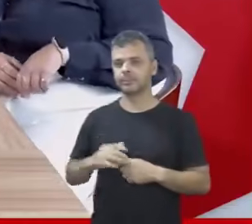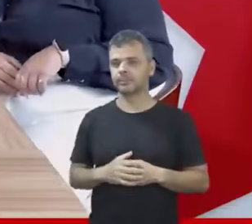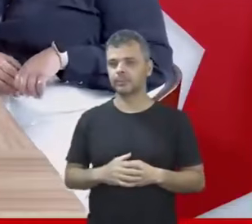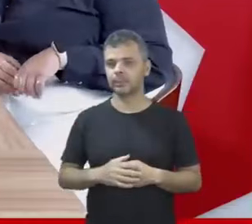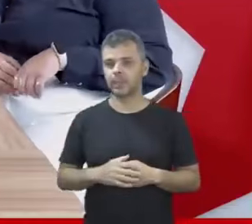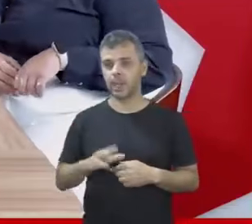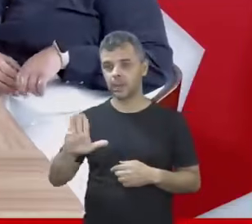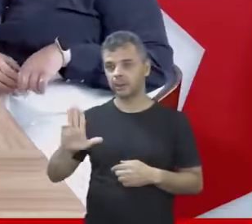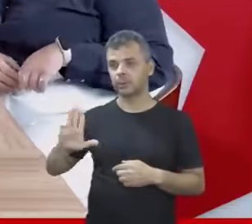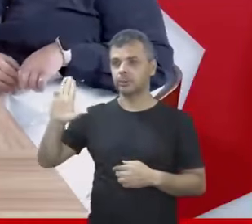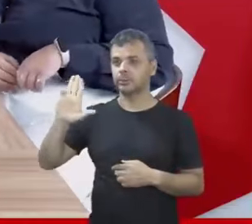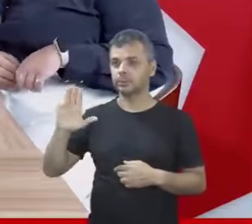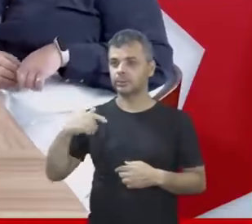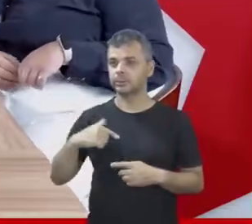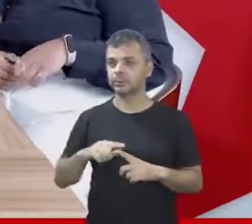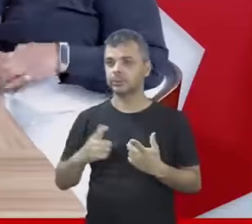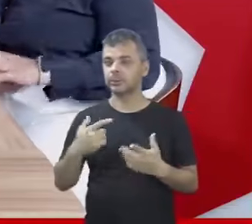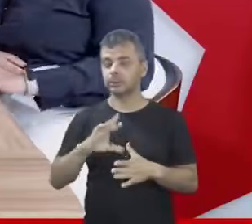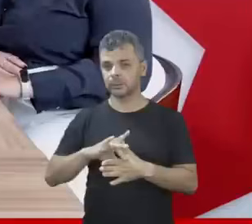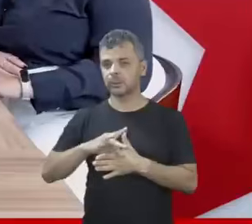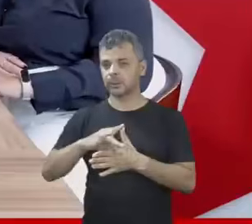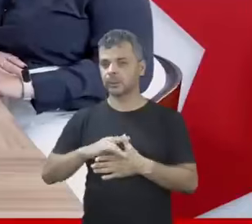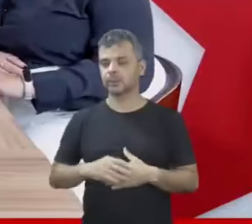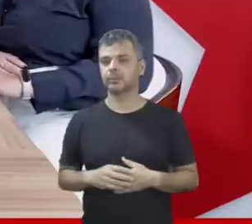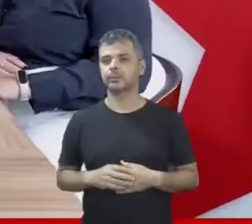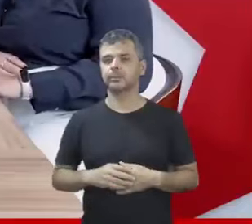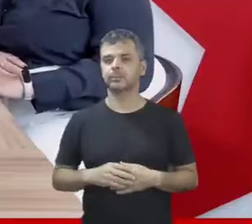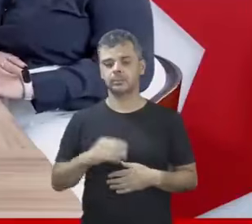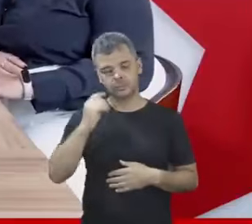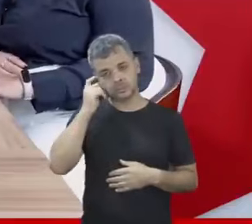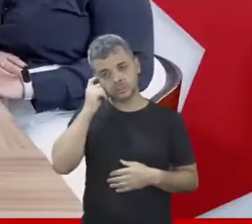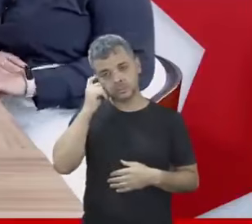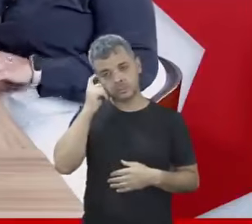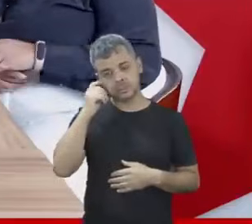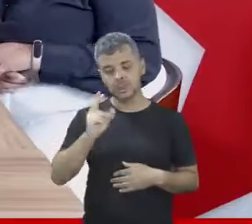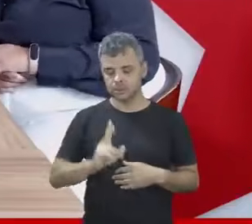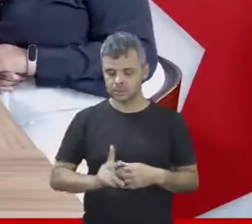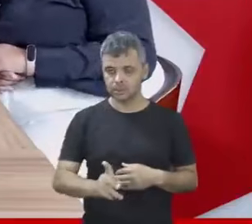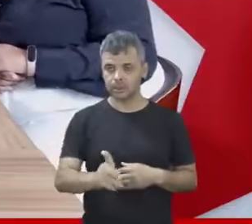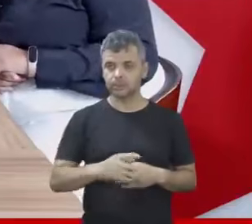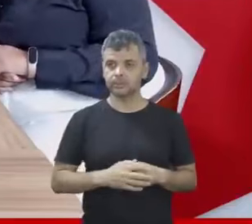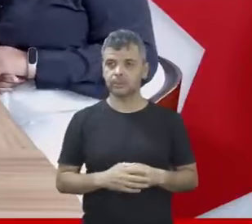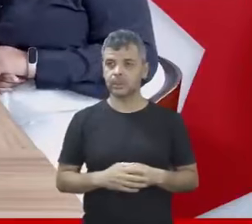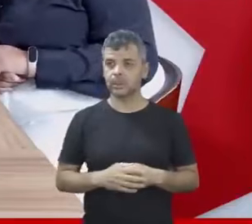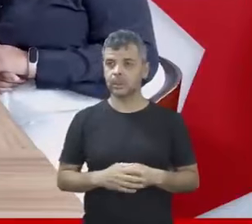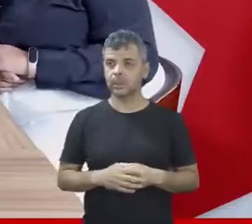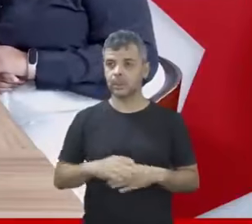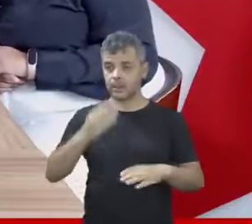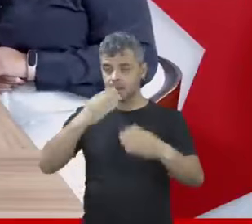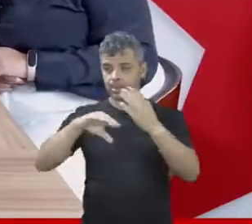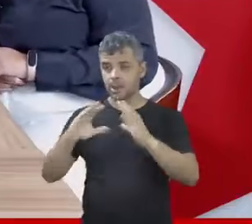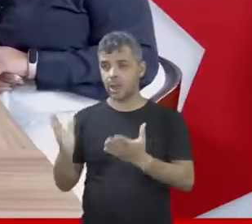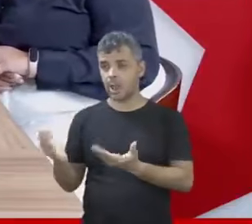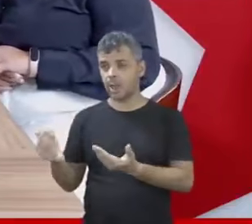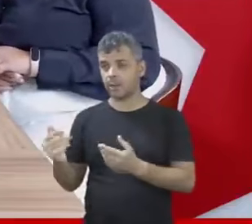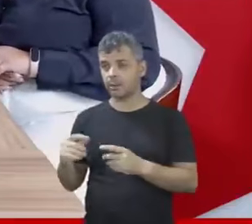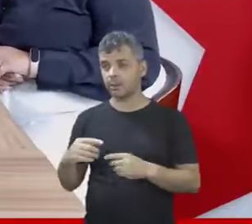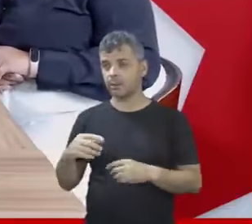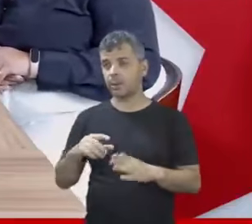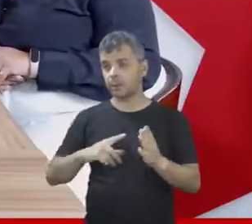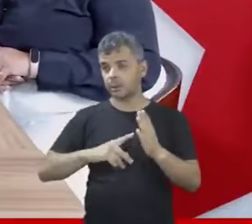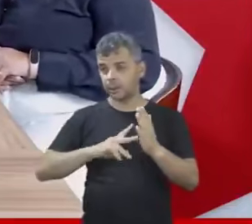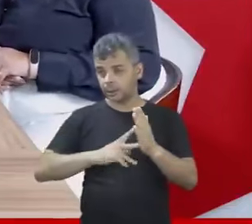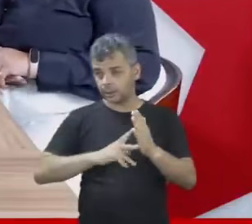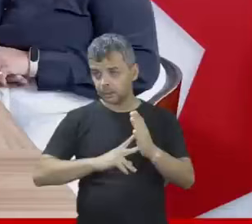do nada. Nos liderando, né? Sempre, né? Tem uma musiquinha na Juventude do PT que fala que os sindicatos